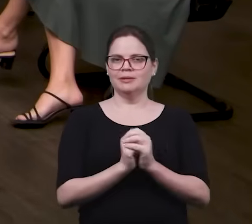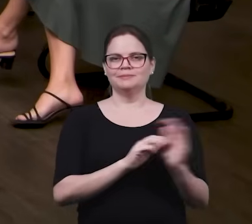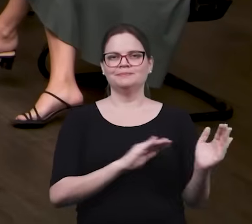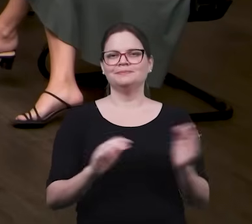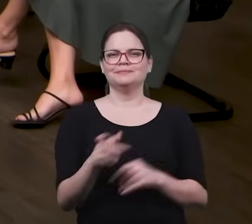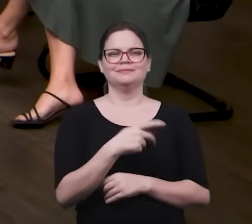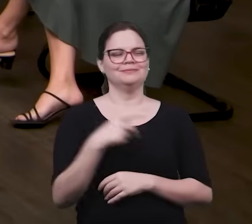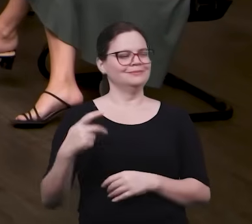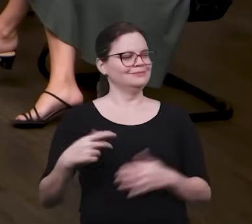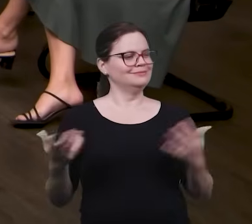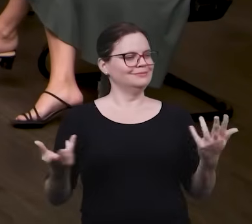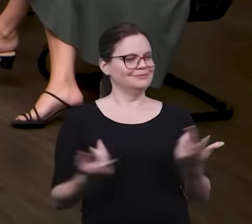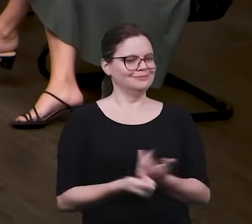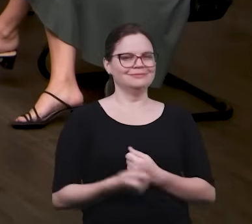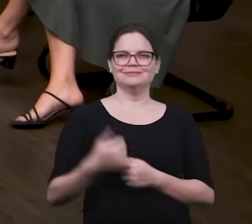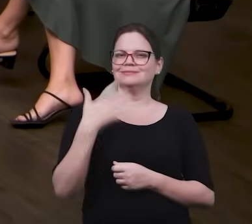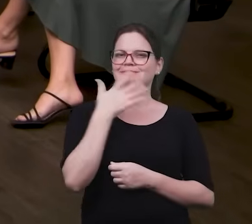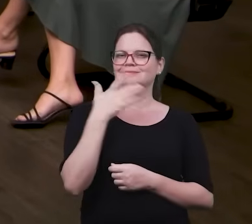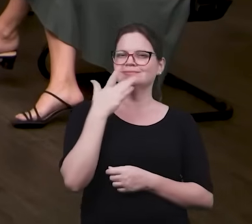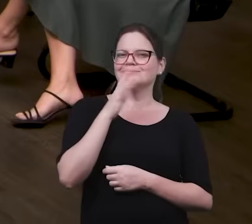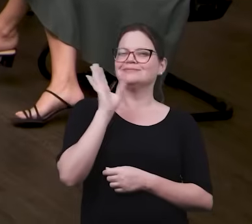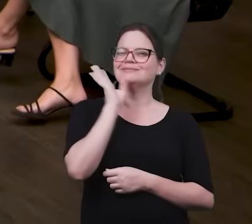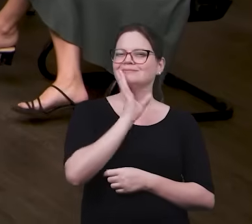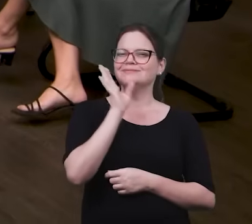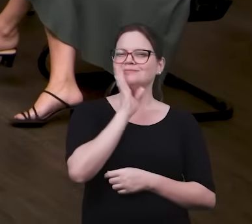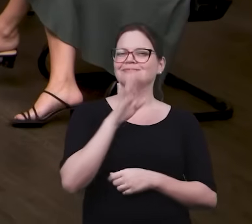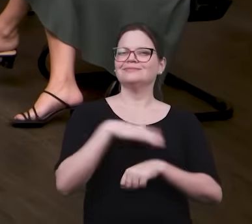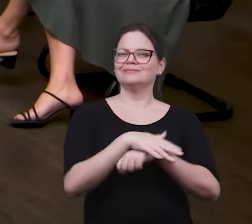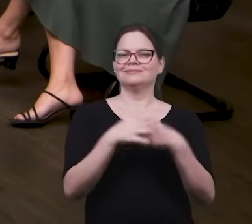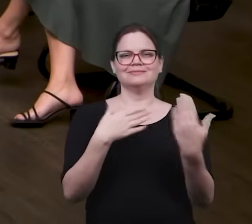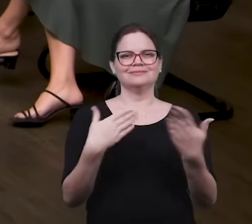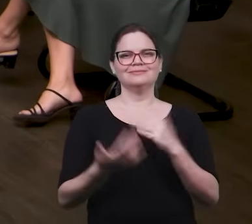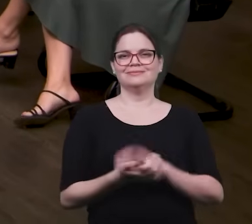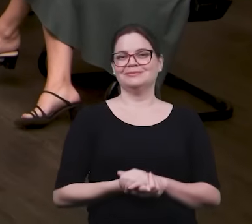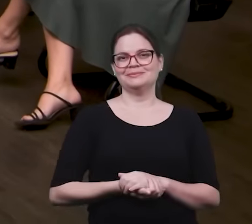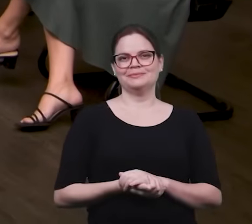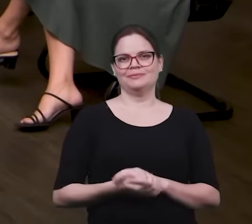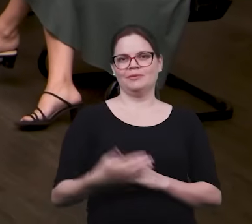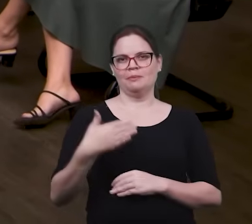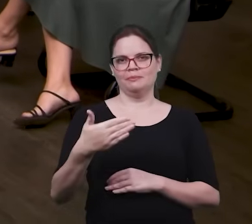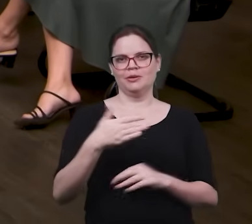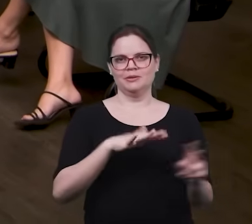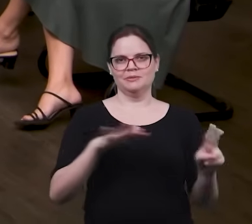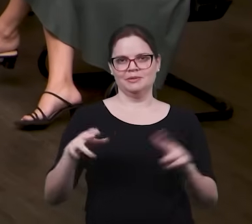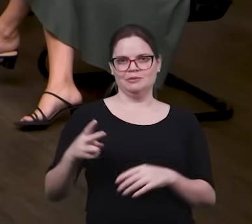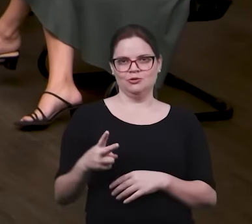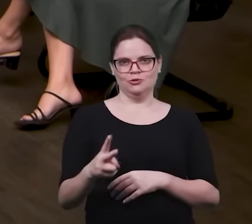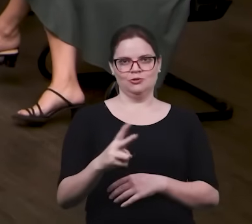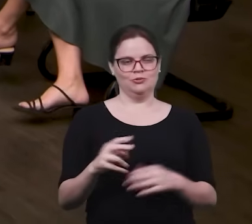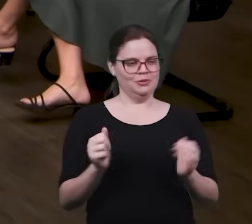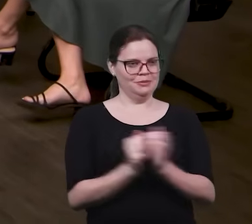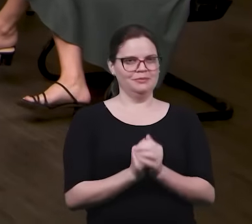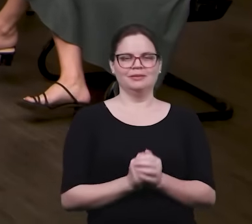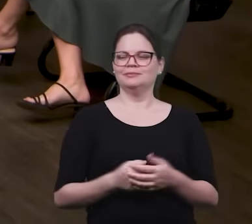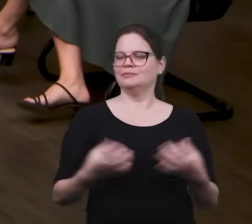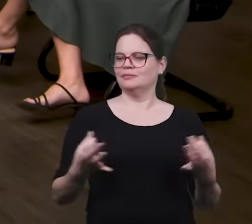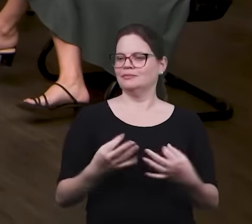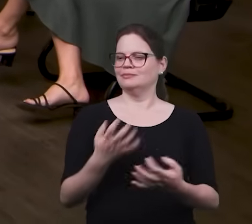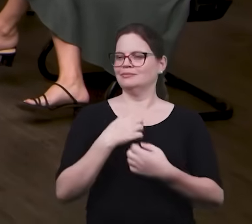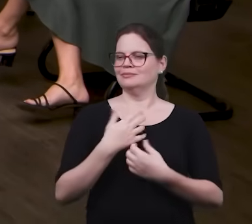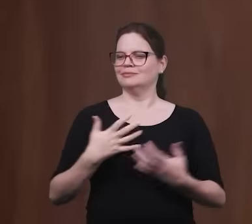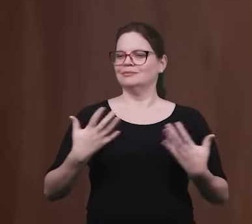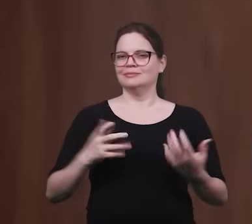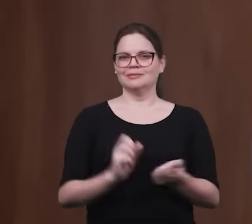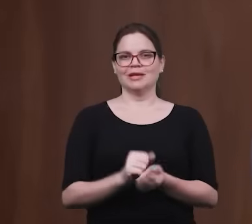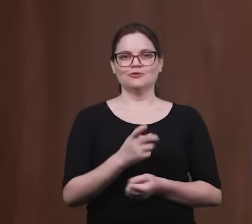maravilha, né? Um programa muito gostoso esse. Obrigado. Amém. Semana que vem a gente continua. Perfeitamente. Amém? Pai E é certo. uma alegria estar aqui